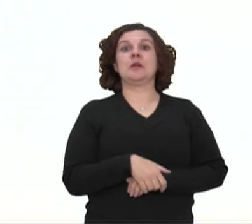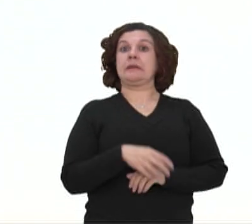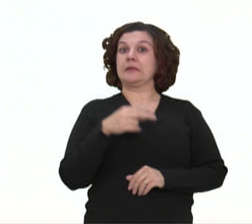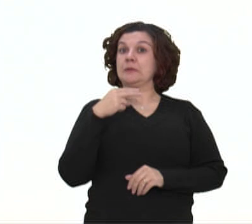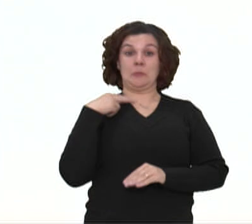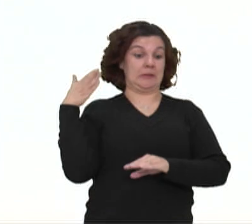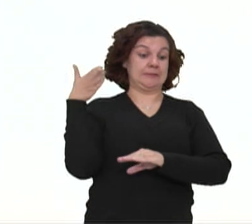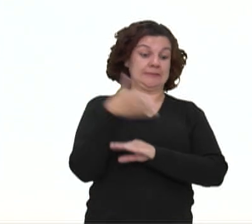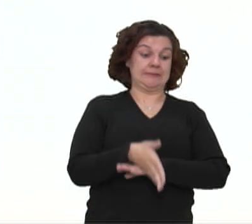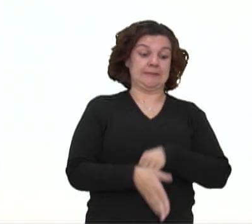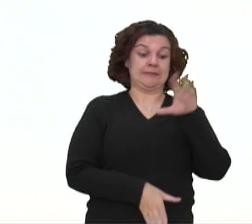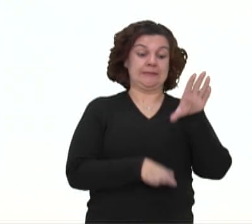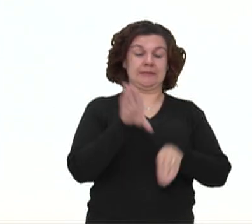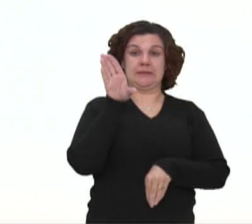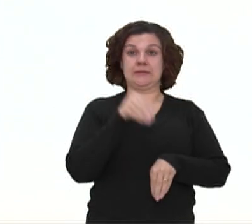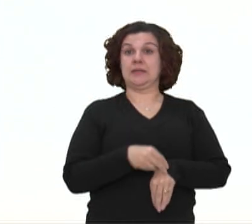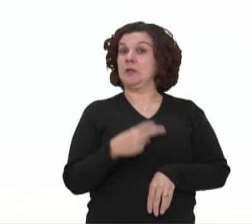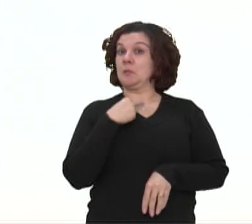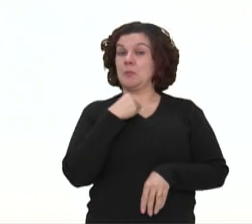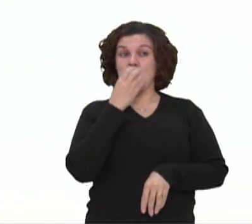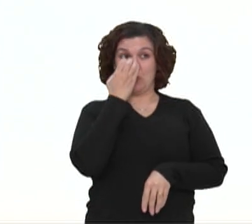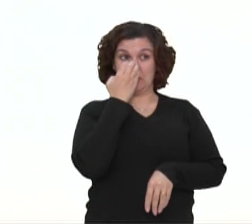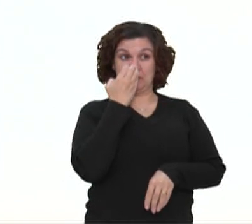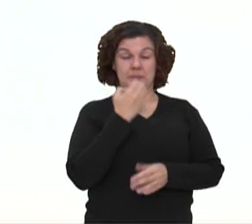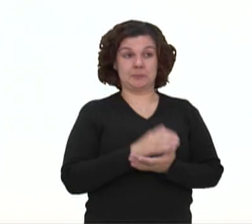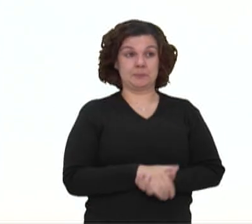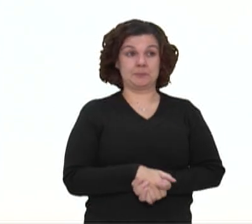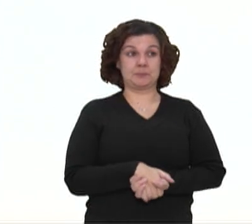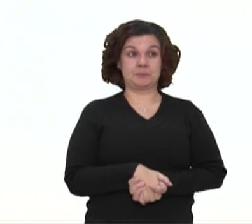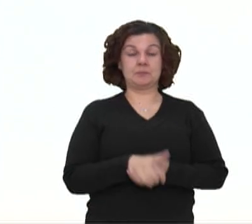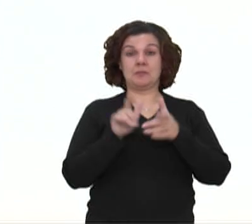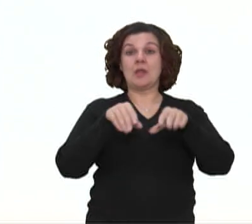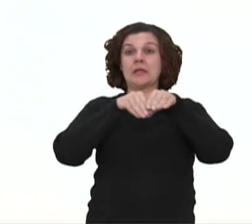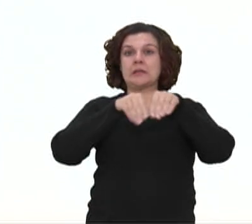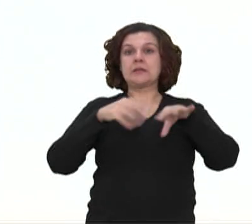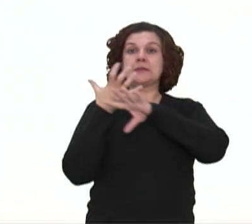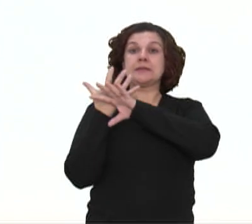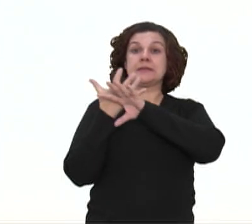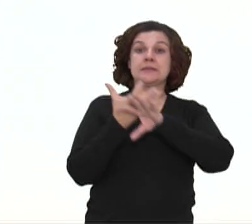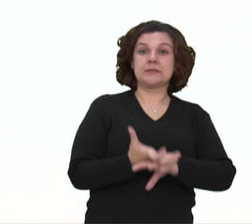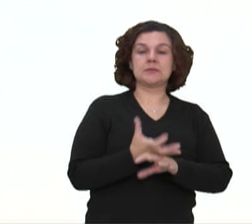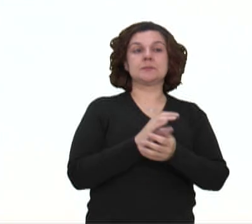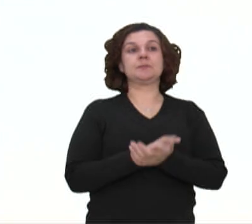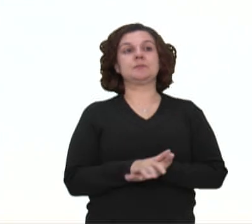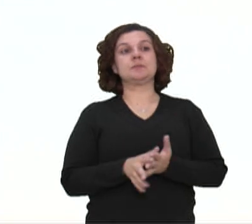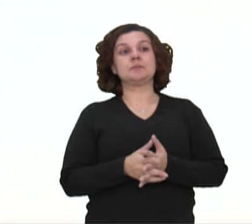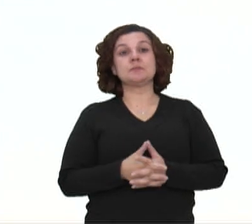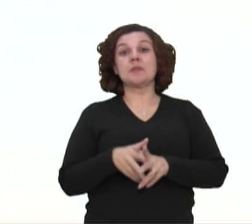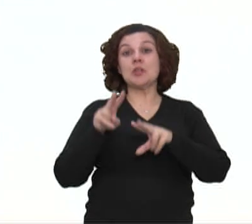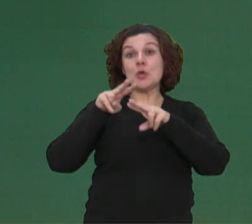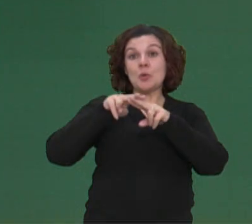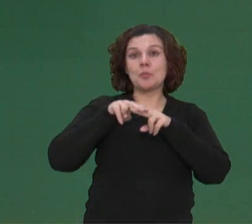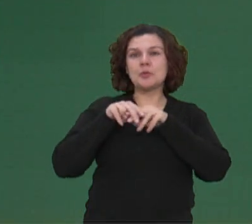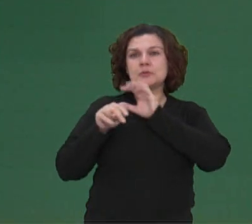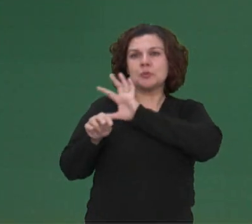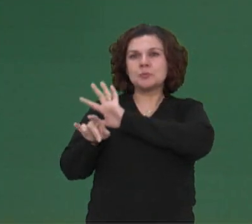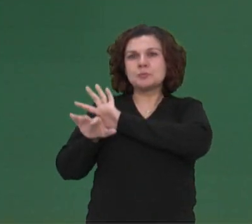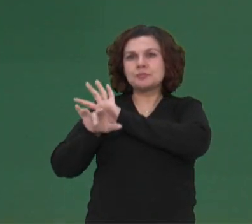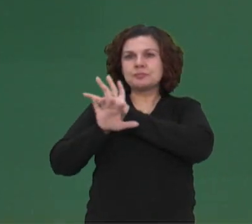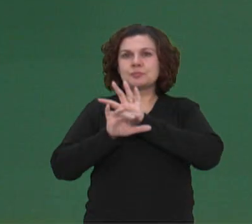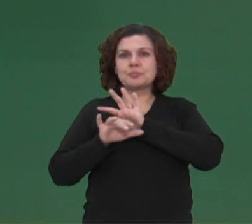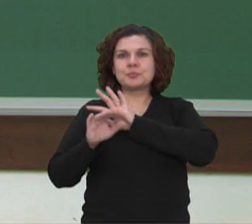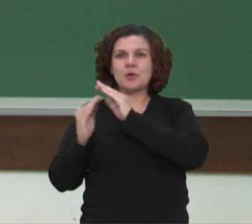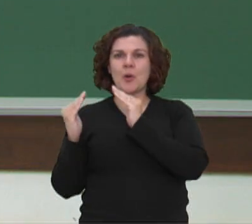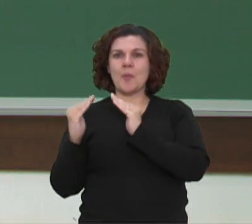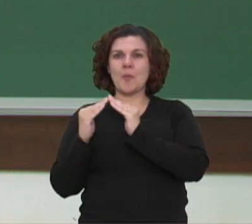ficar desmatando. Você tem ali, ó, as áreas de deserto. E é por isso que os aglomerados, onde